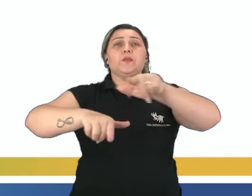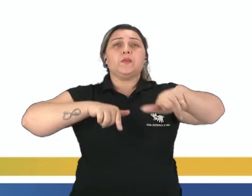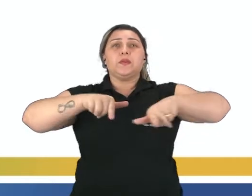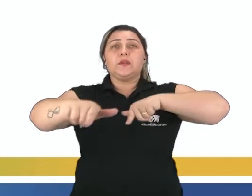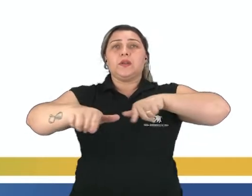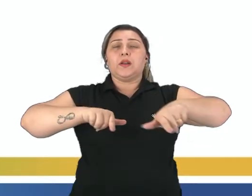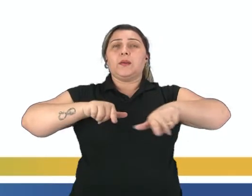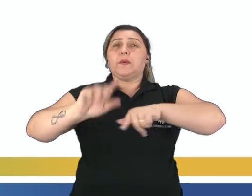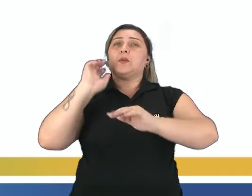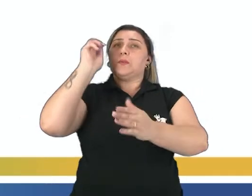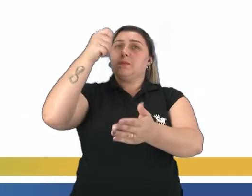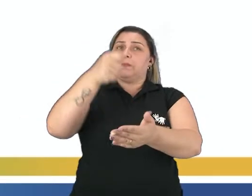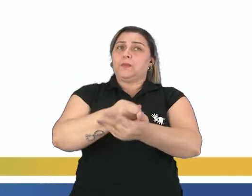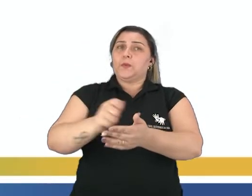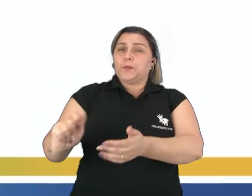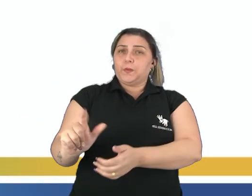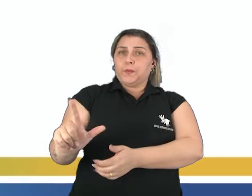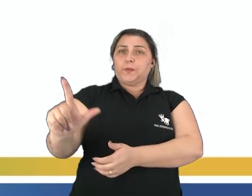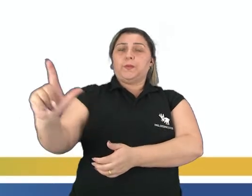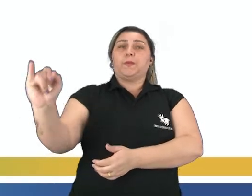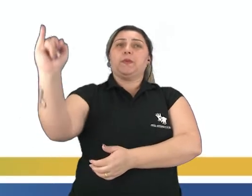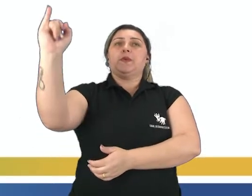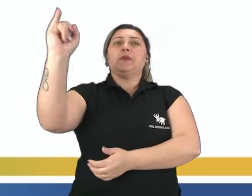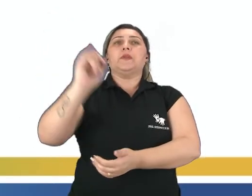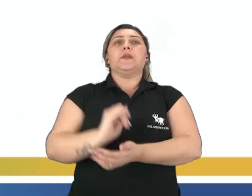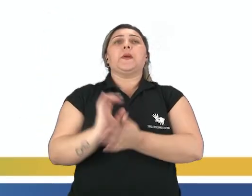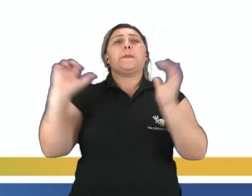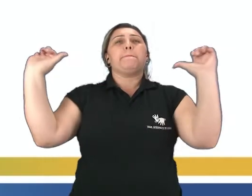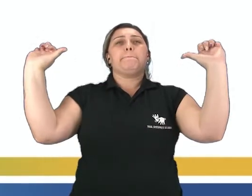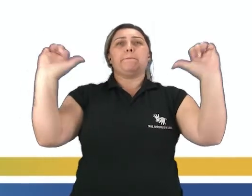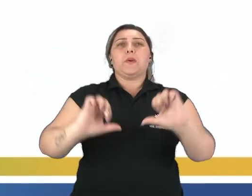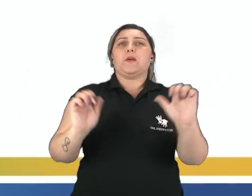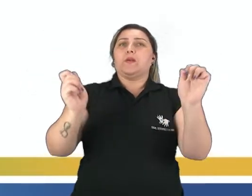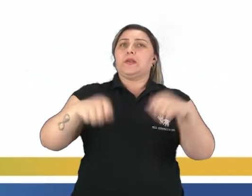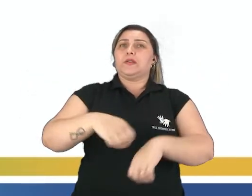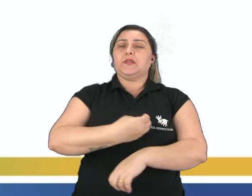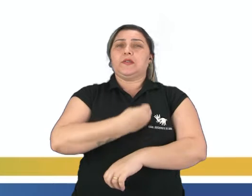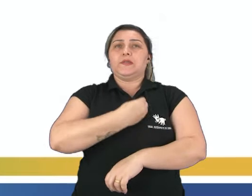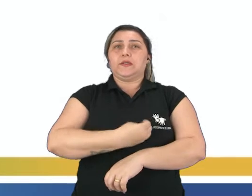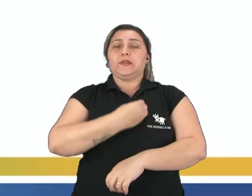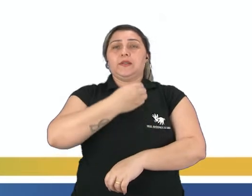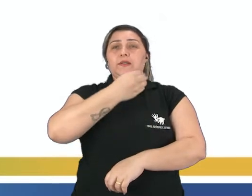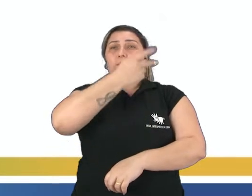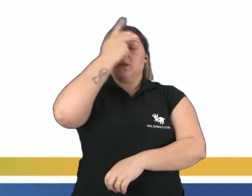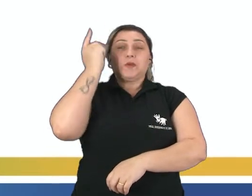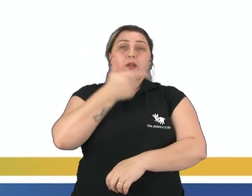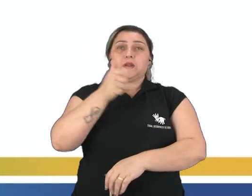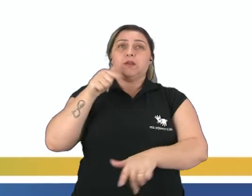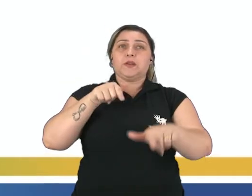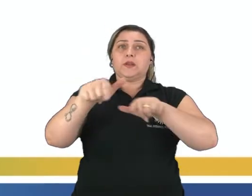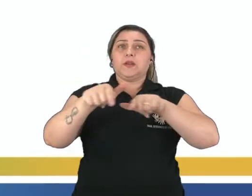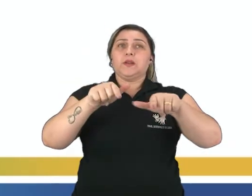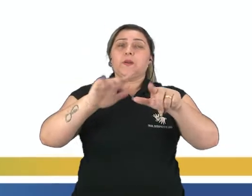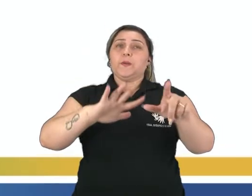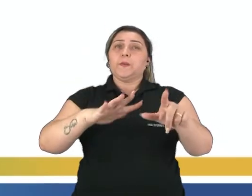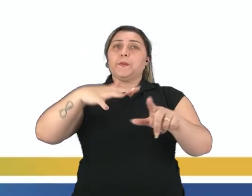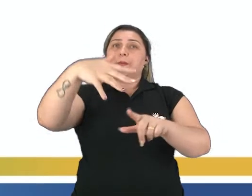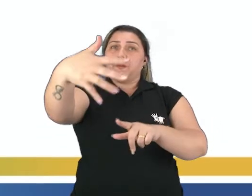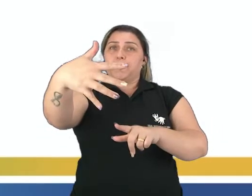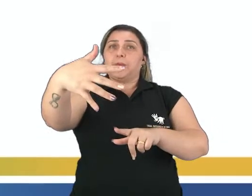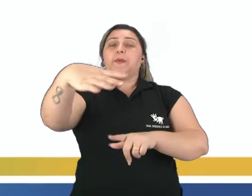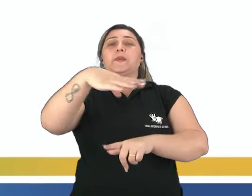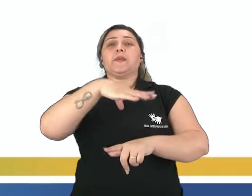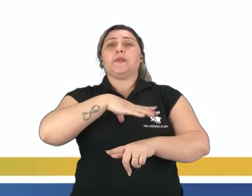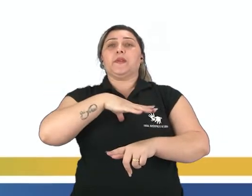trabalho e com o pagamento de altos impostos. Pior era a condição de vida dos desempregados, que aumentavam em larga